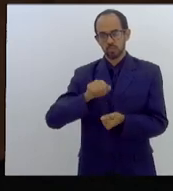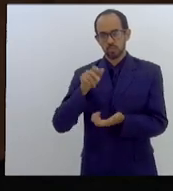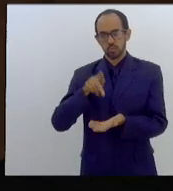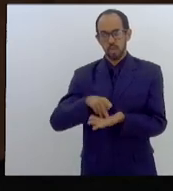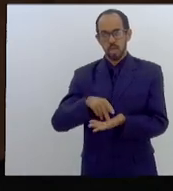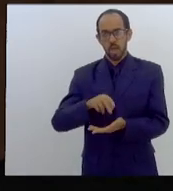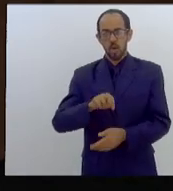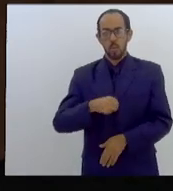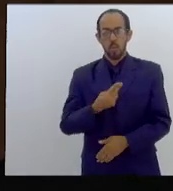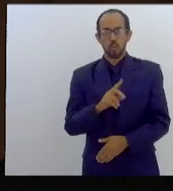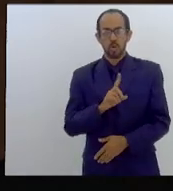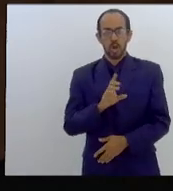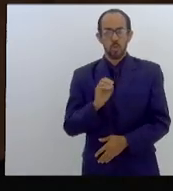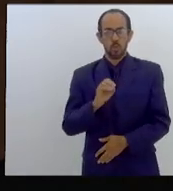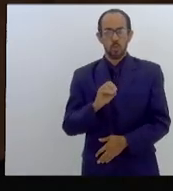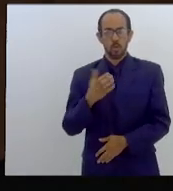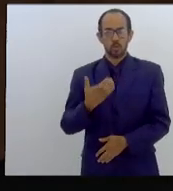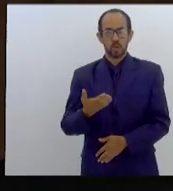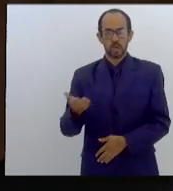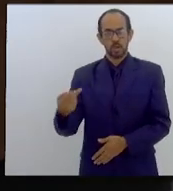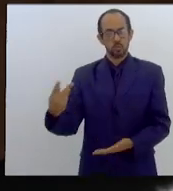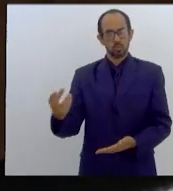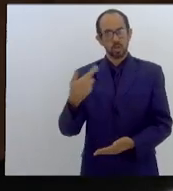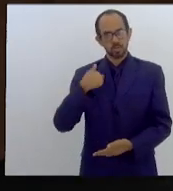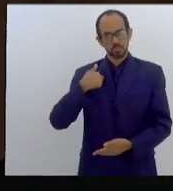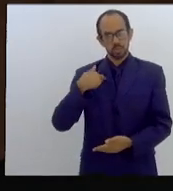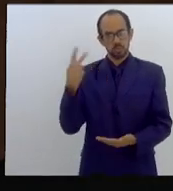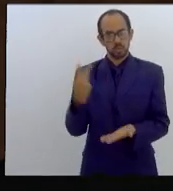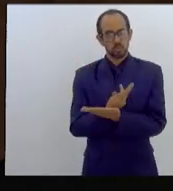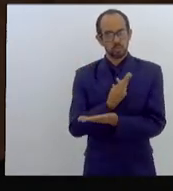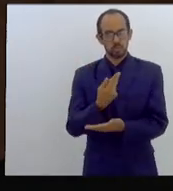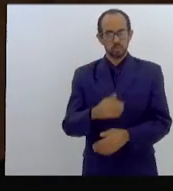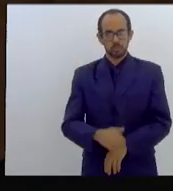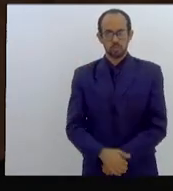só essa resposta, o que aconteceu.